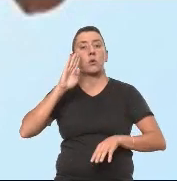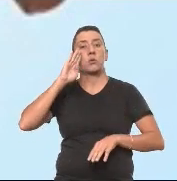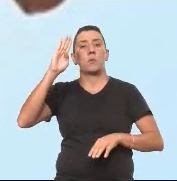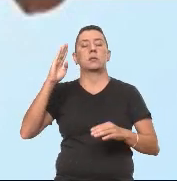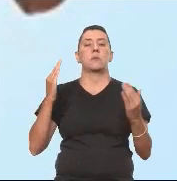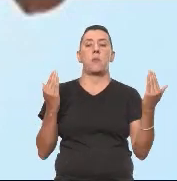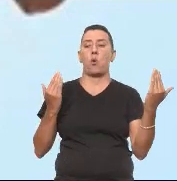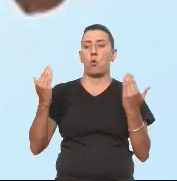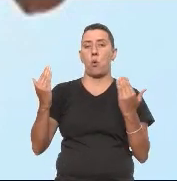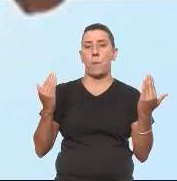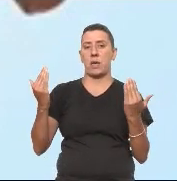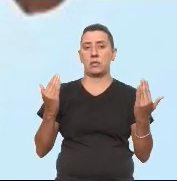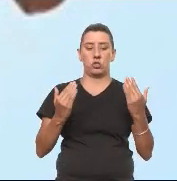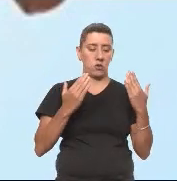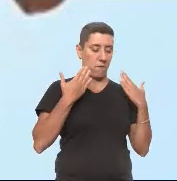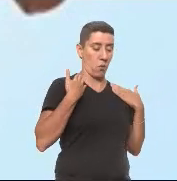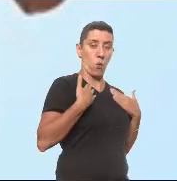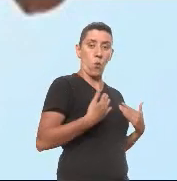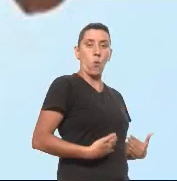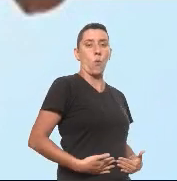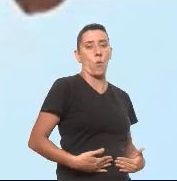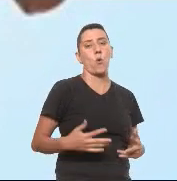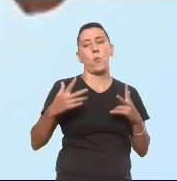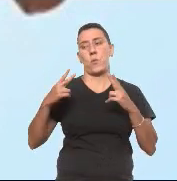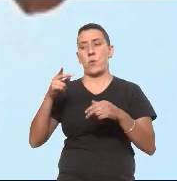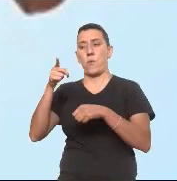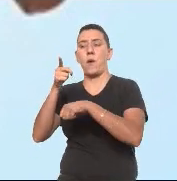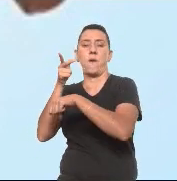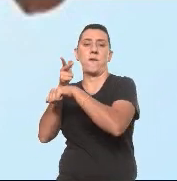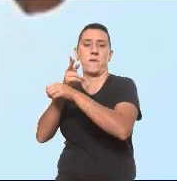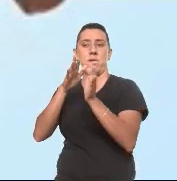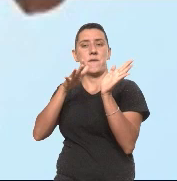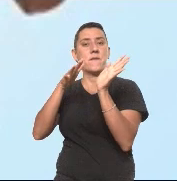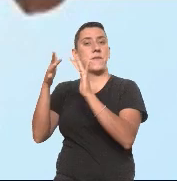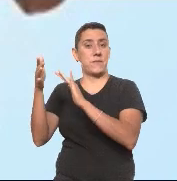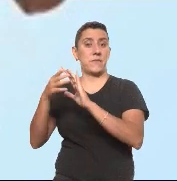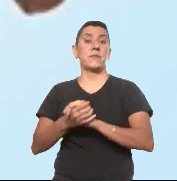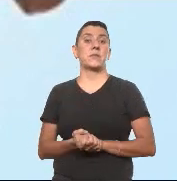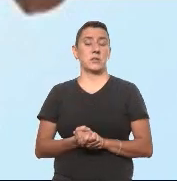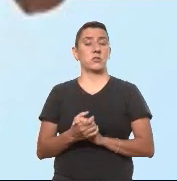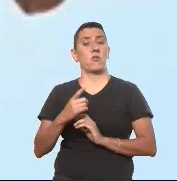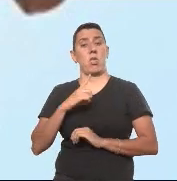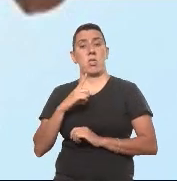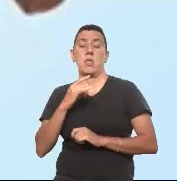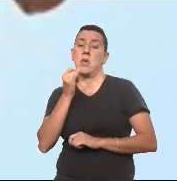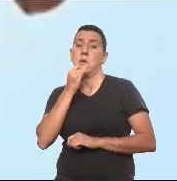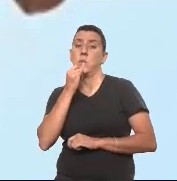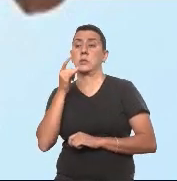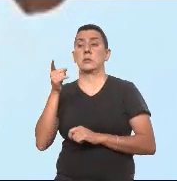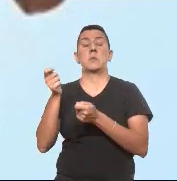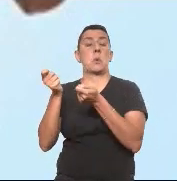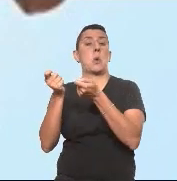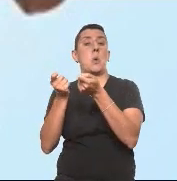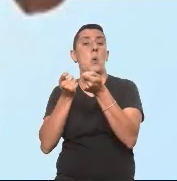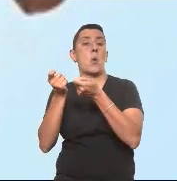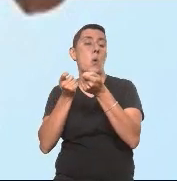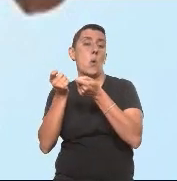comparativo aí com corpo humano que a gente acabou de ver no vídeo e vocês viram ali controle por exemplo de